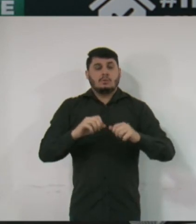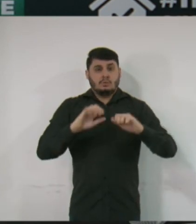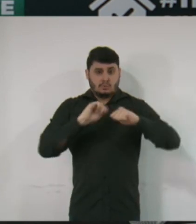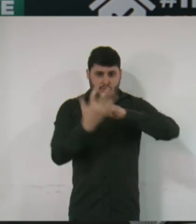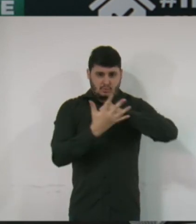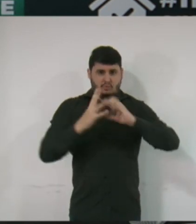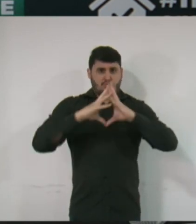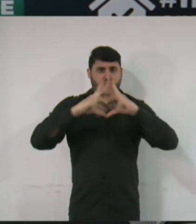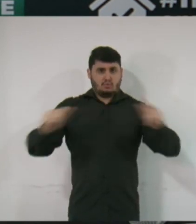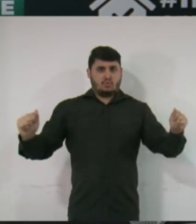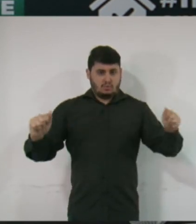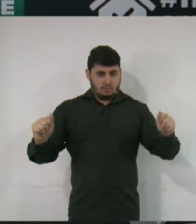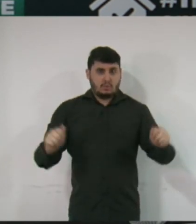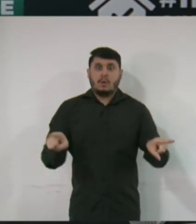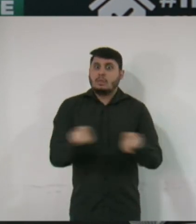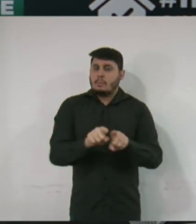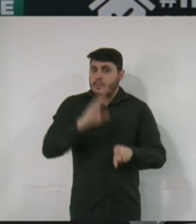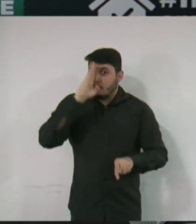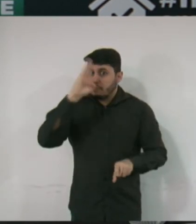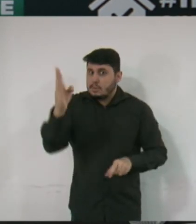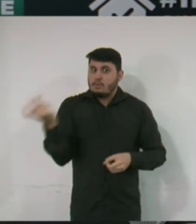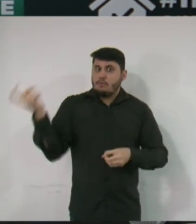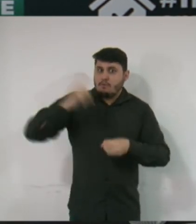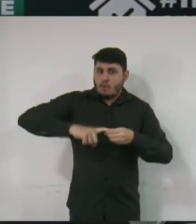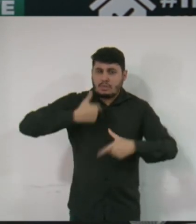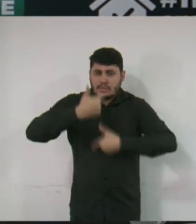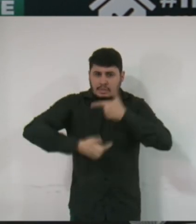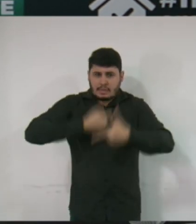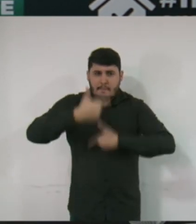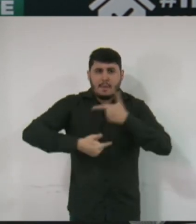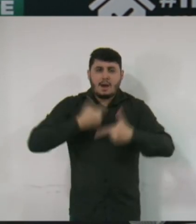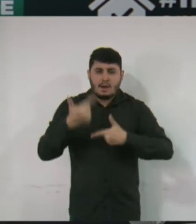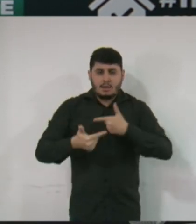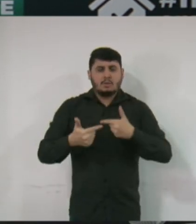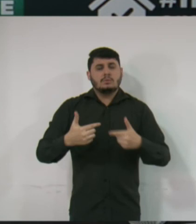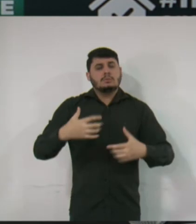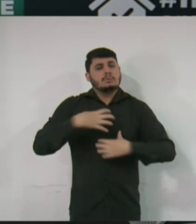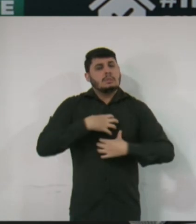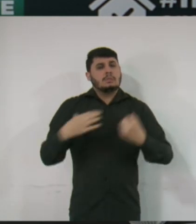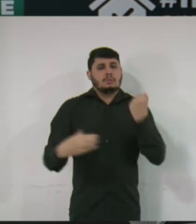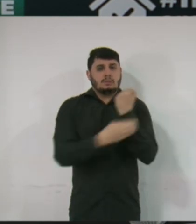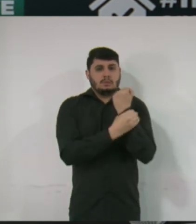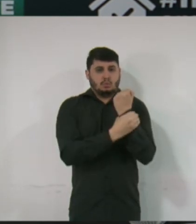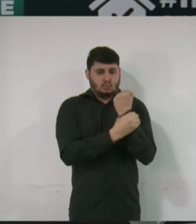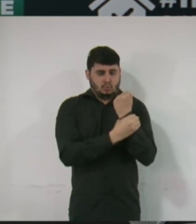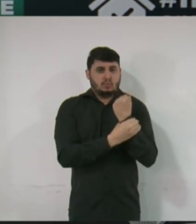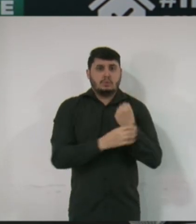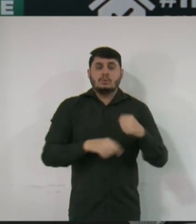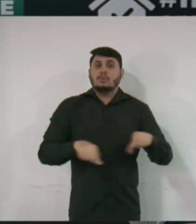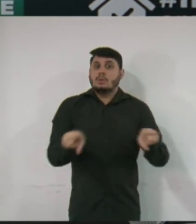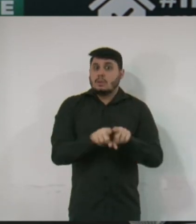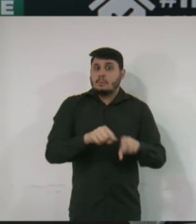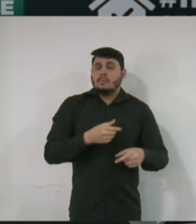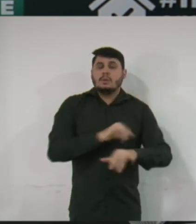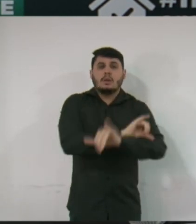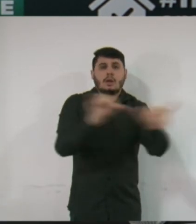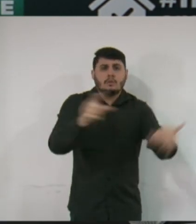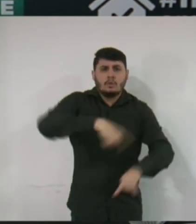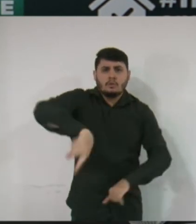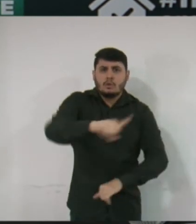para que a gente possa ter a retomada de nossas atividades de maneira segura, sustentável. E vocês se cuidem. Quem puder, fique em